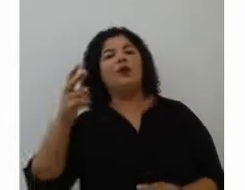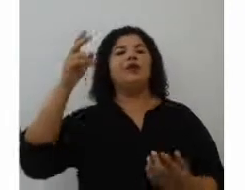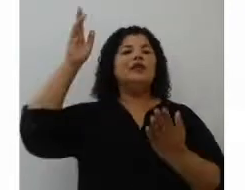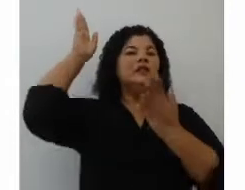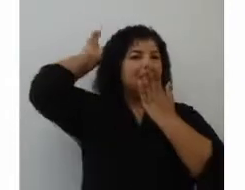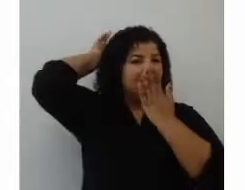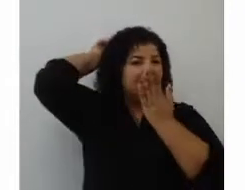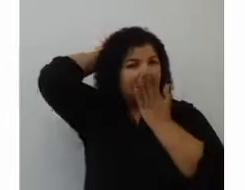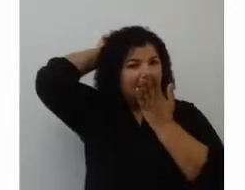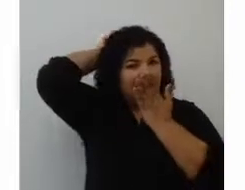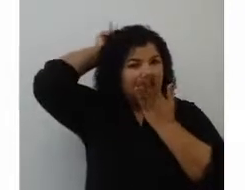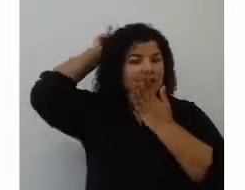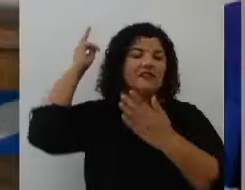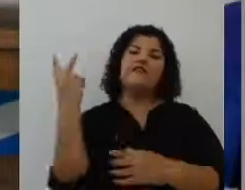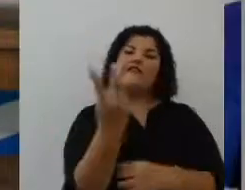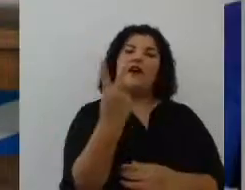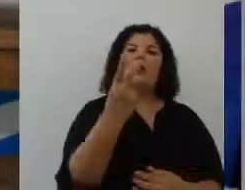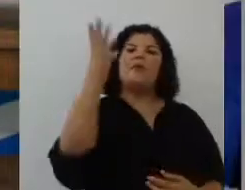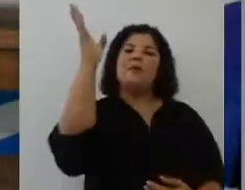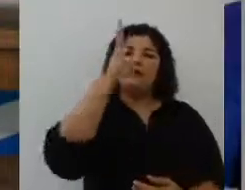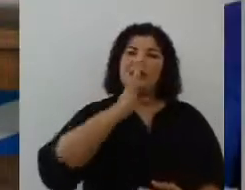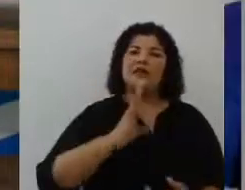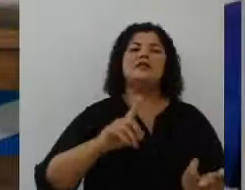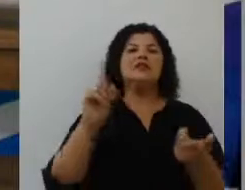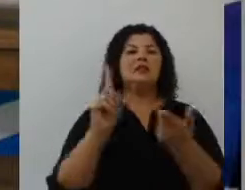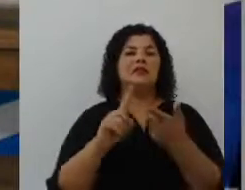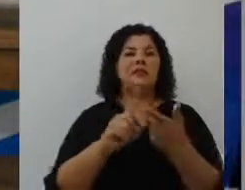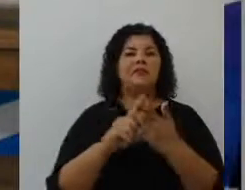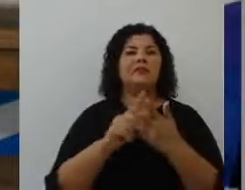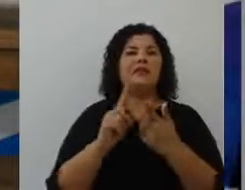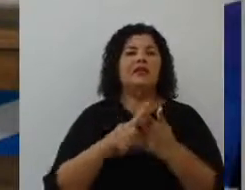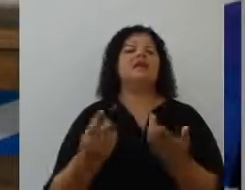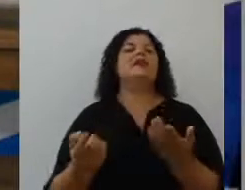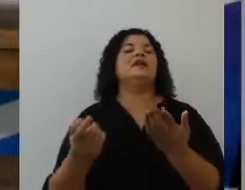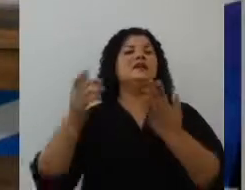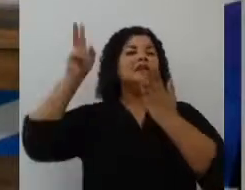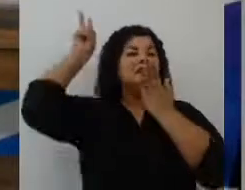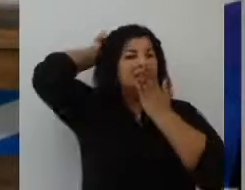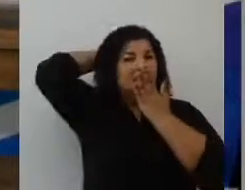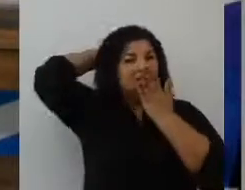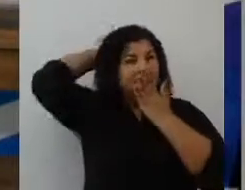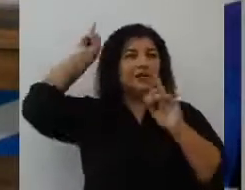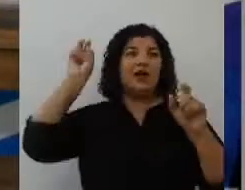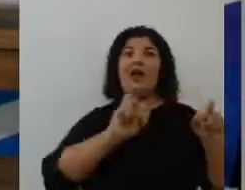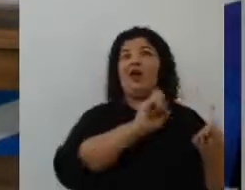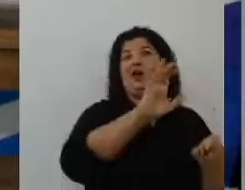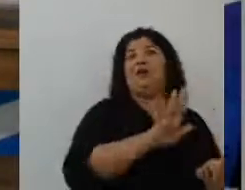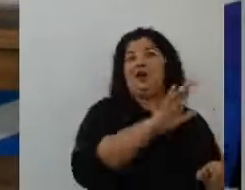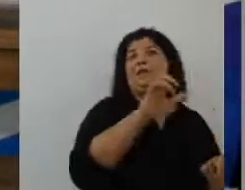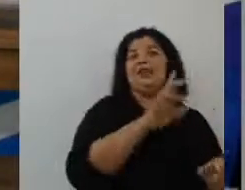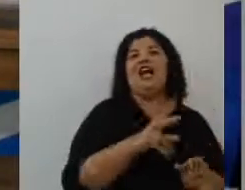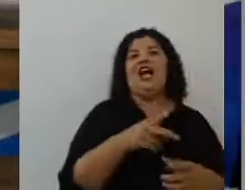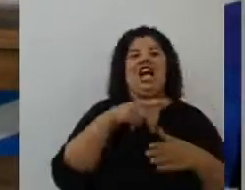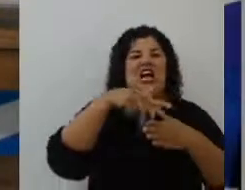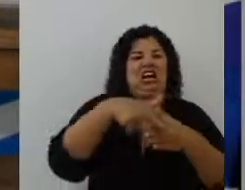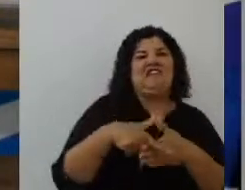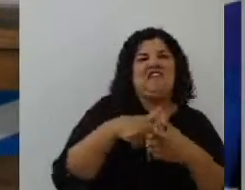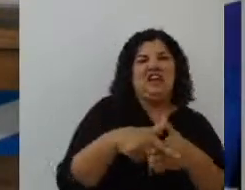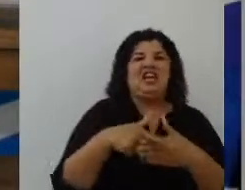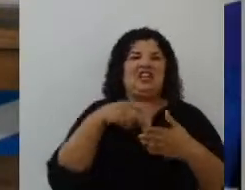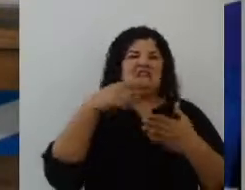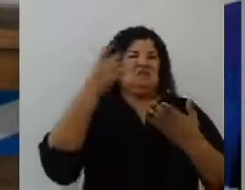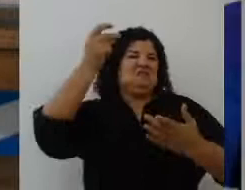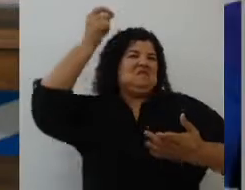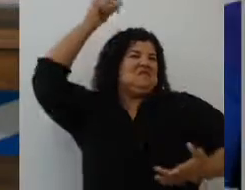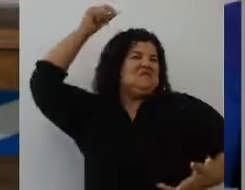o índio, esse índio como herói, né, como cavaleiro medieval. A Europa teve cavaleiro medieval, a gente não, a gente teve o índio, né, que é visto como